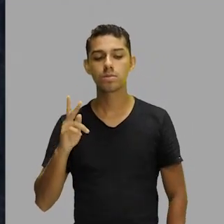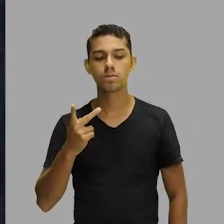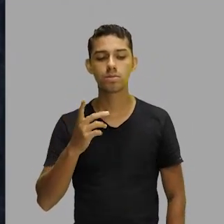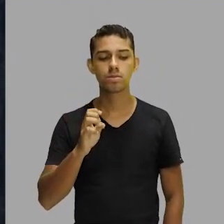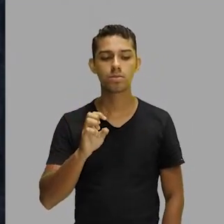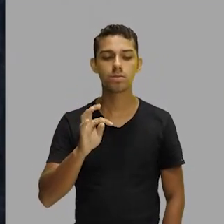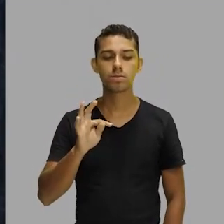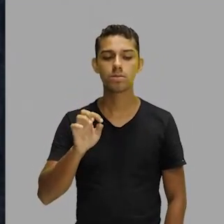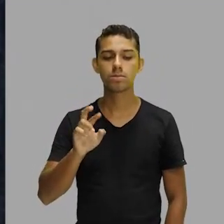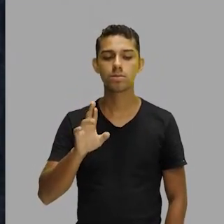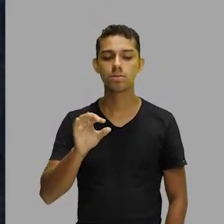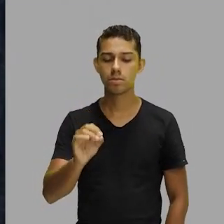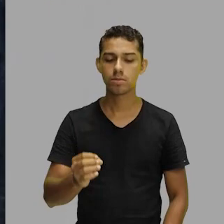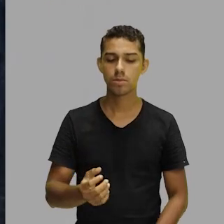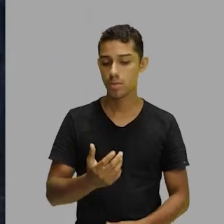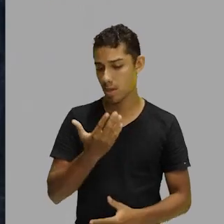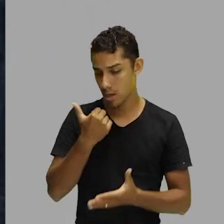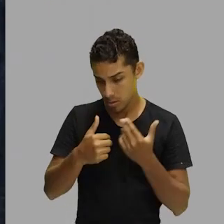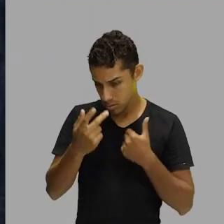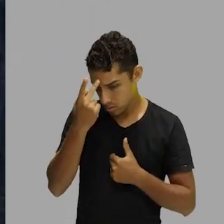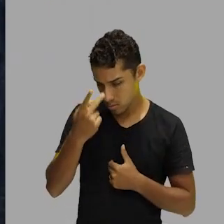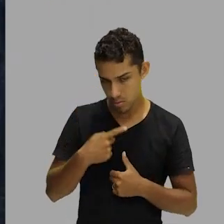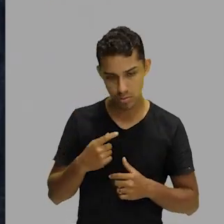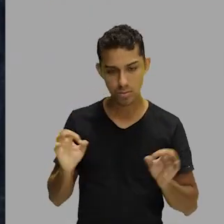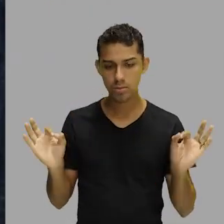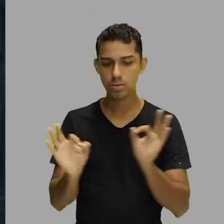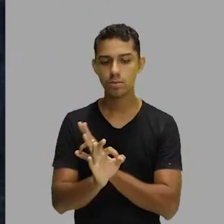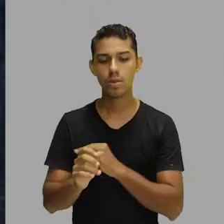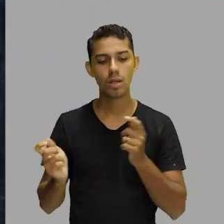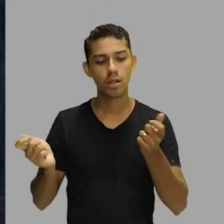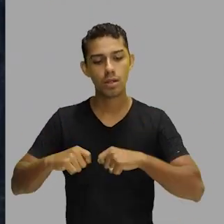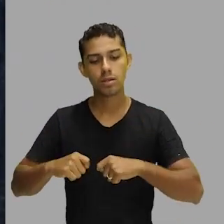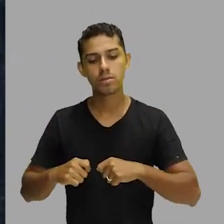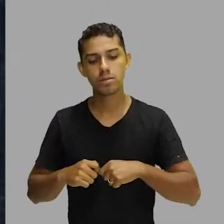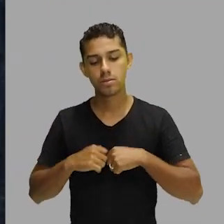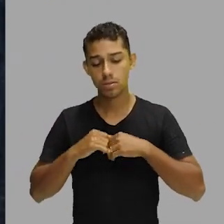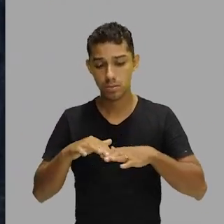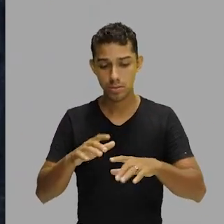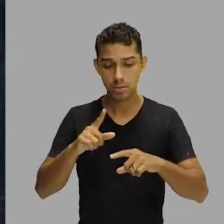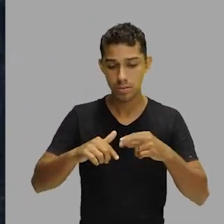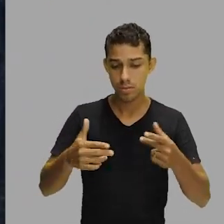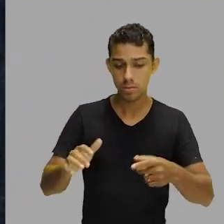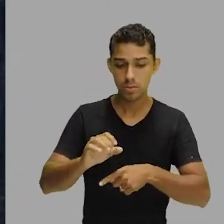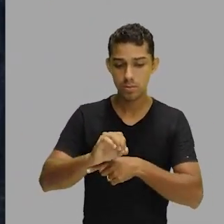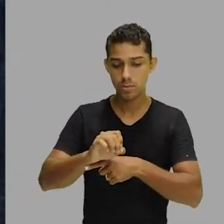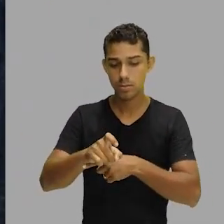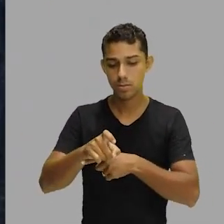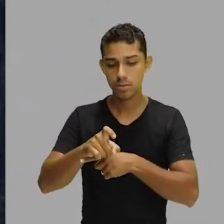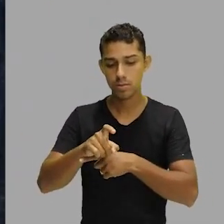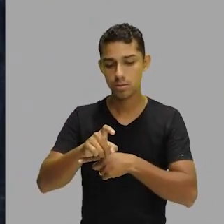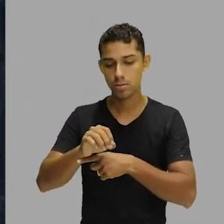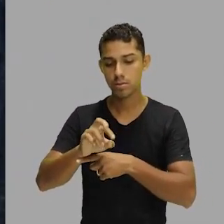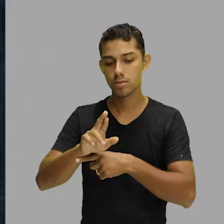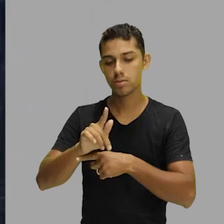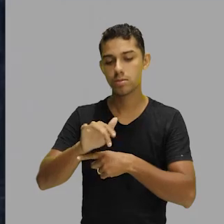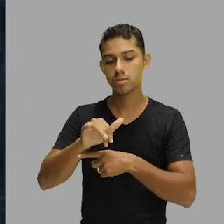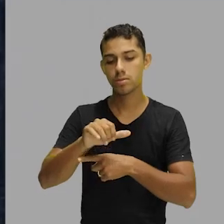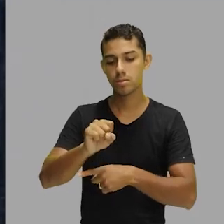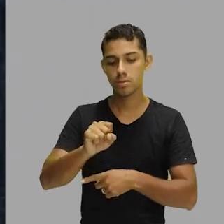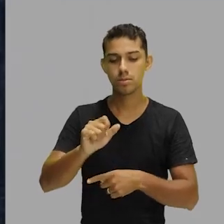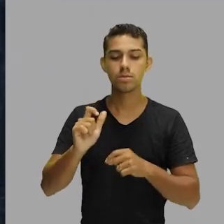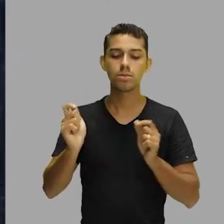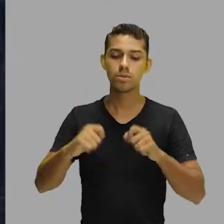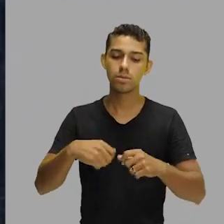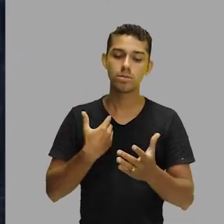então elas precisam decompor, né, a matéria orgânica para elas obter o seu alimento. E elas podem